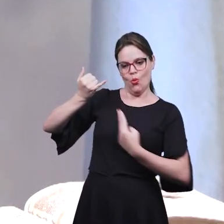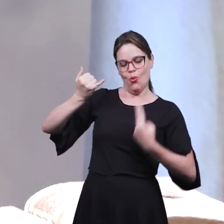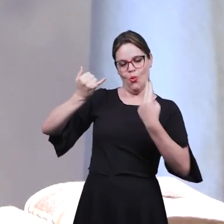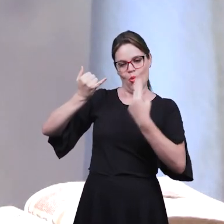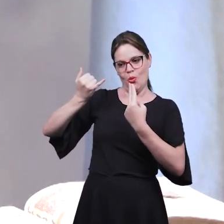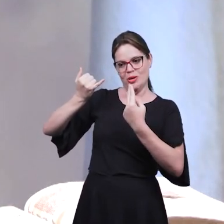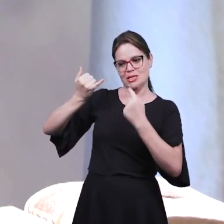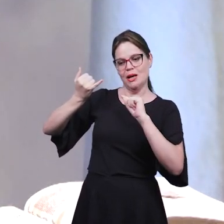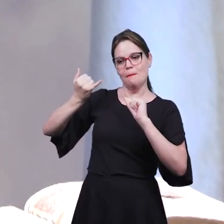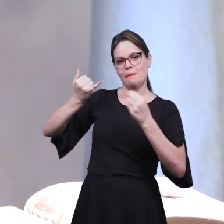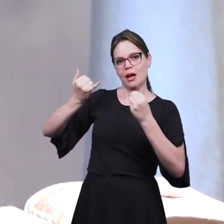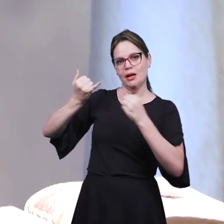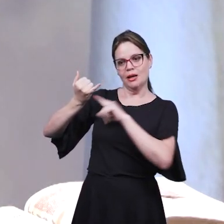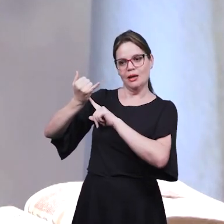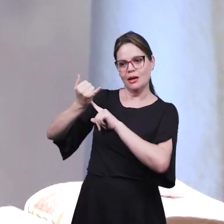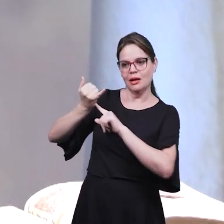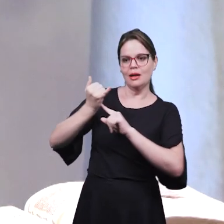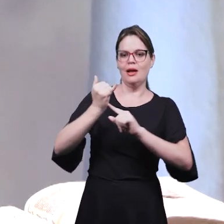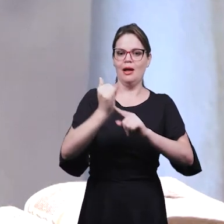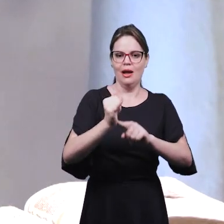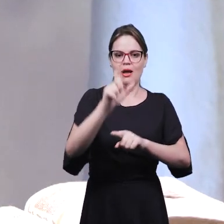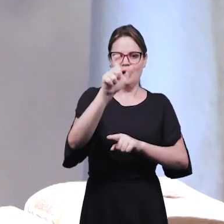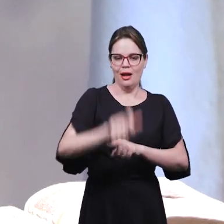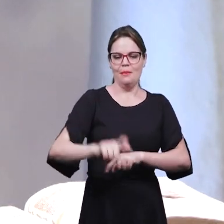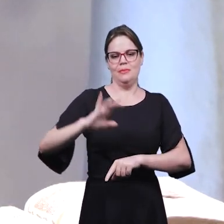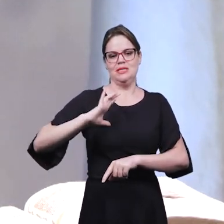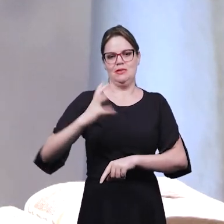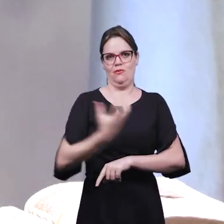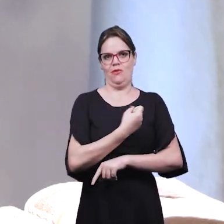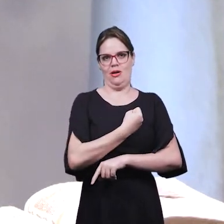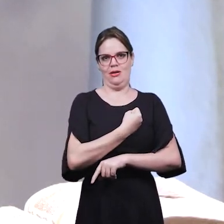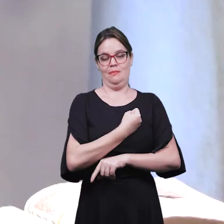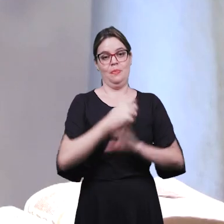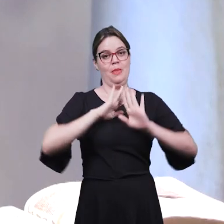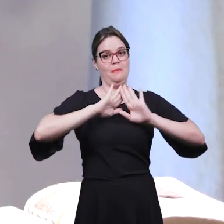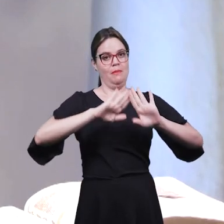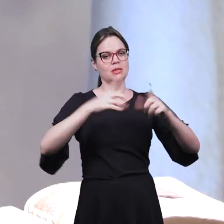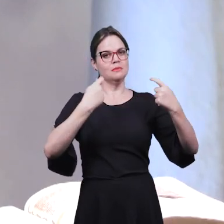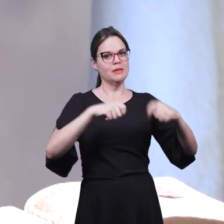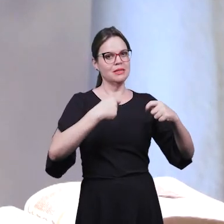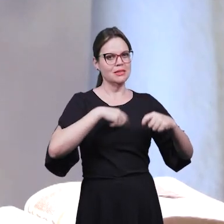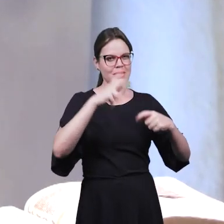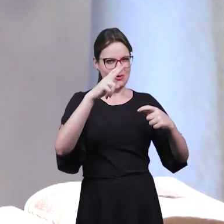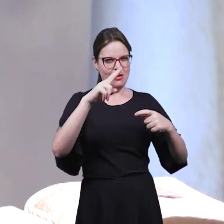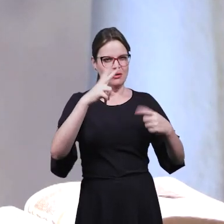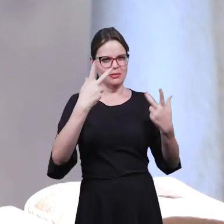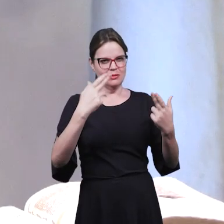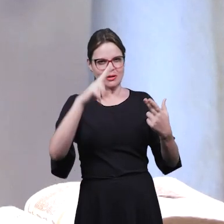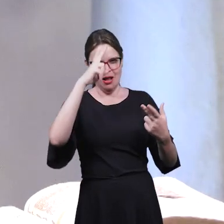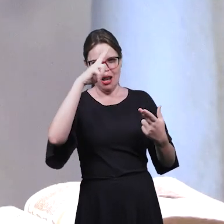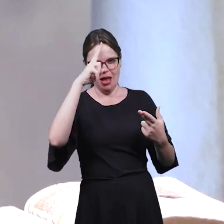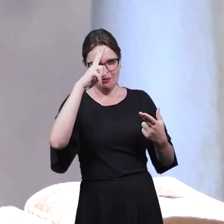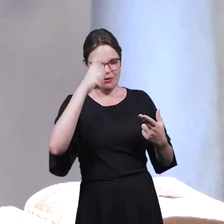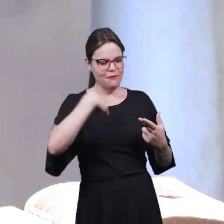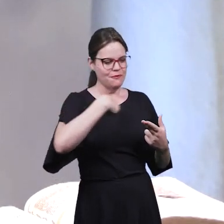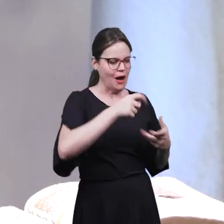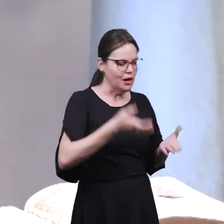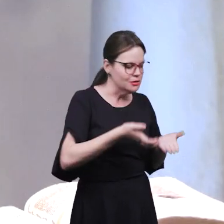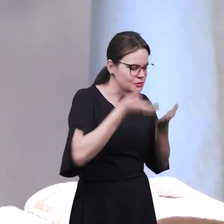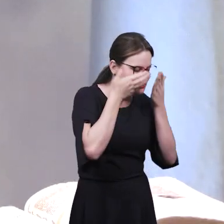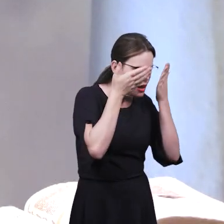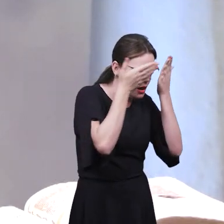Agora, o barro tem que ser tirado. Você observa bem, às vezes você compra uma pomada, na pomada tem um antibiótico,